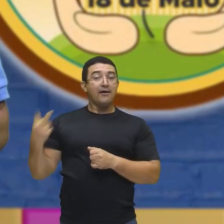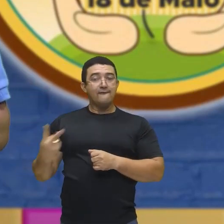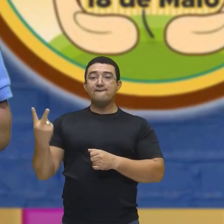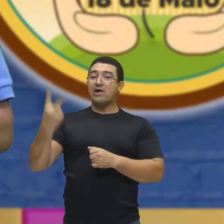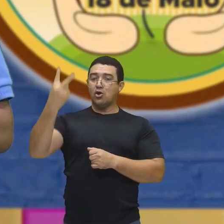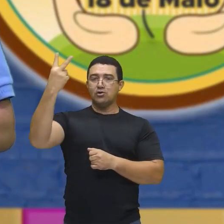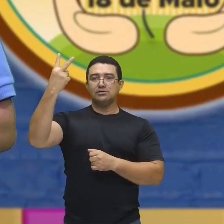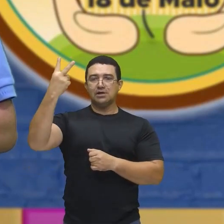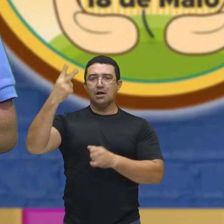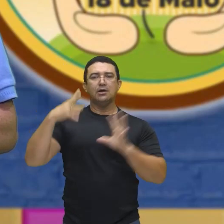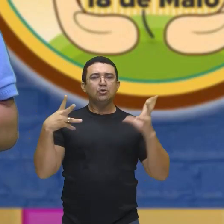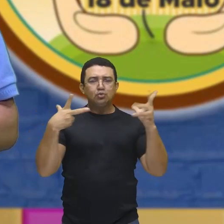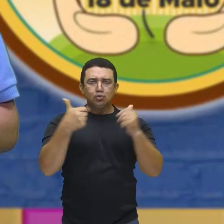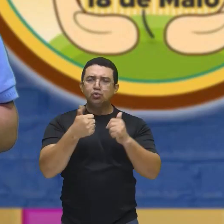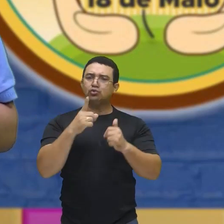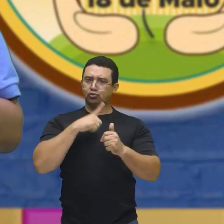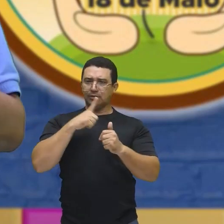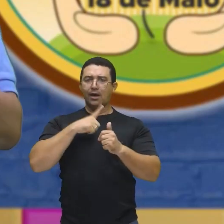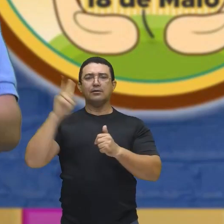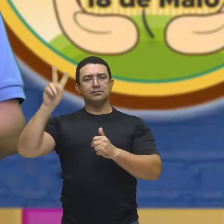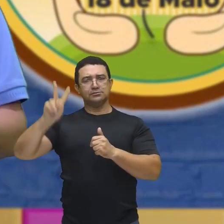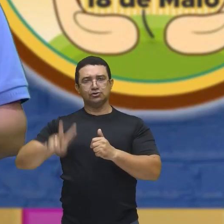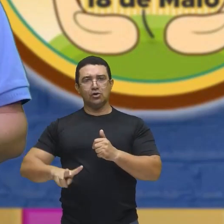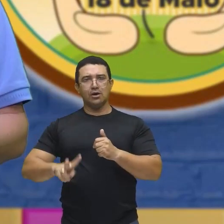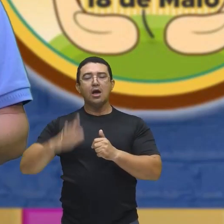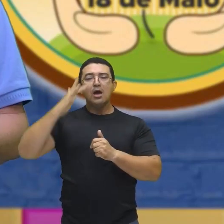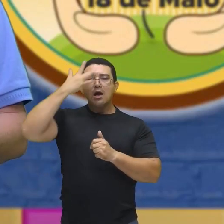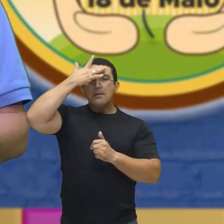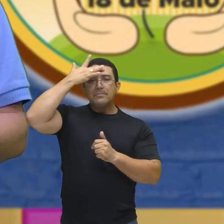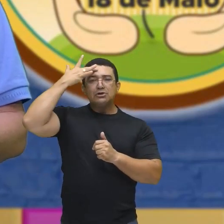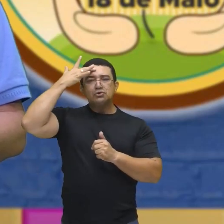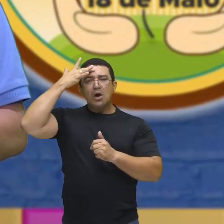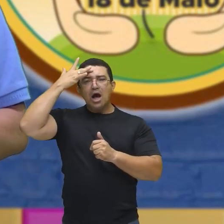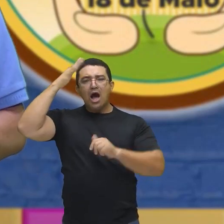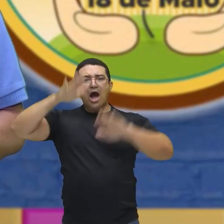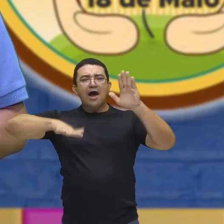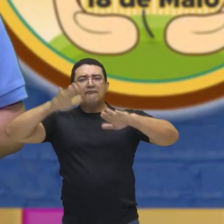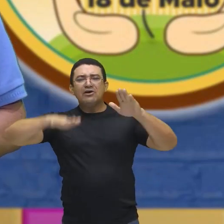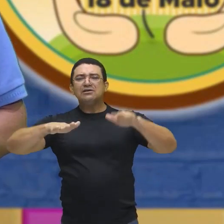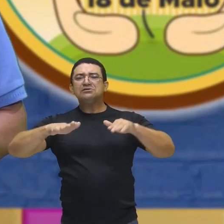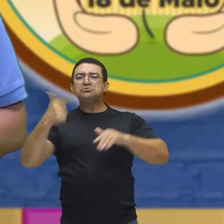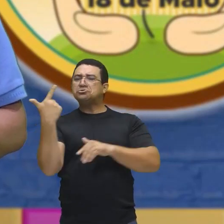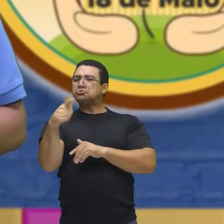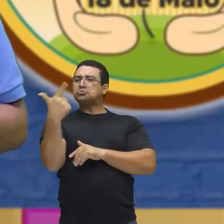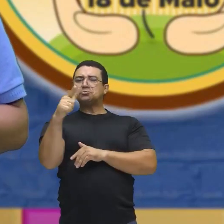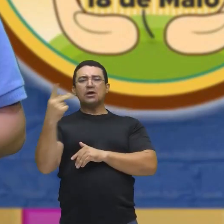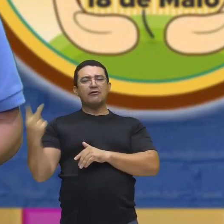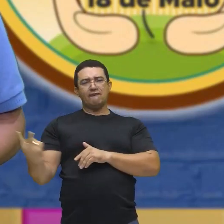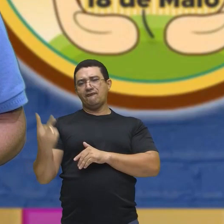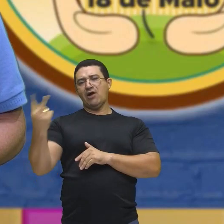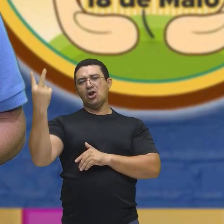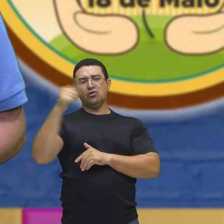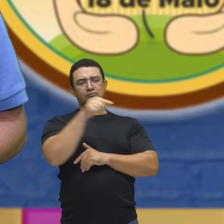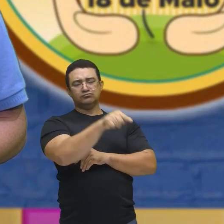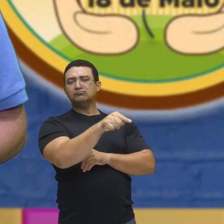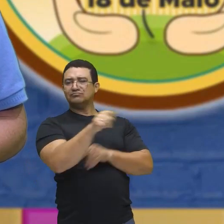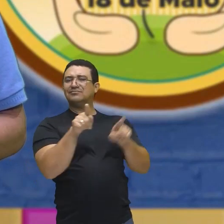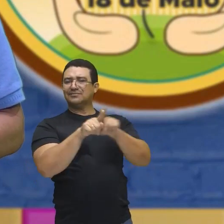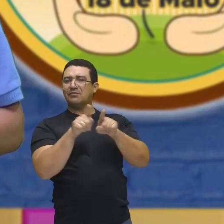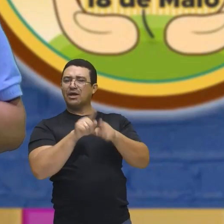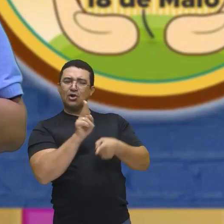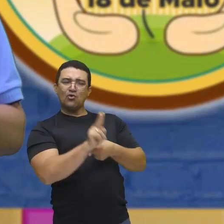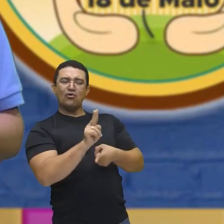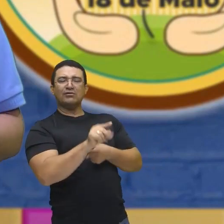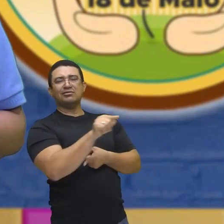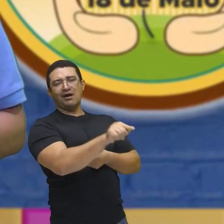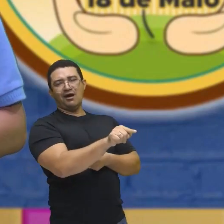porque tudo tem uma história. E a pessoa que às vezes não valoriza, nós temos que ter um olhar também de cuidado. Não